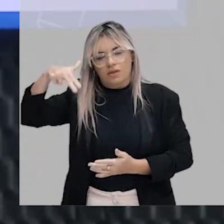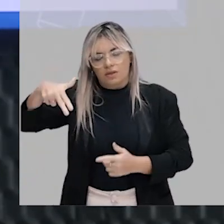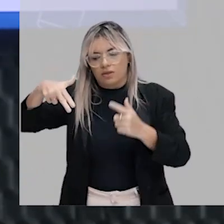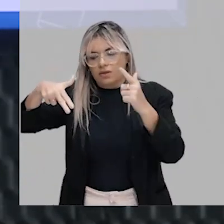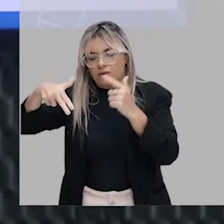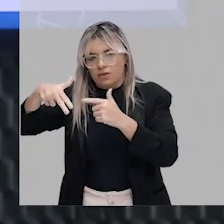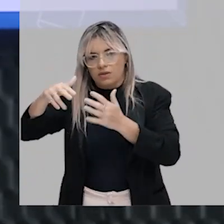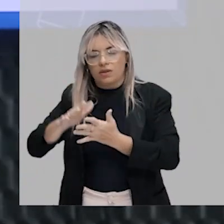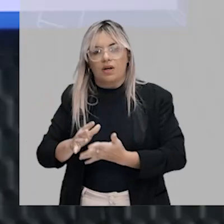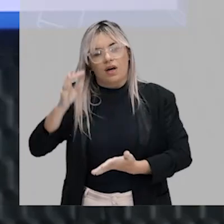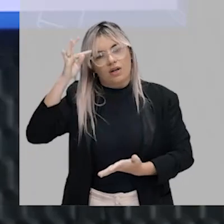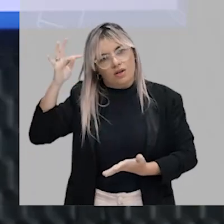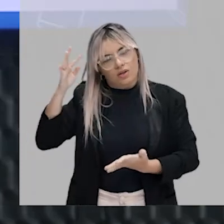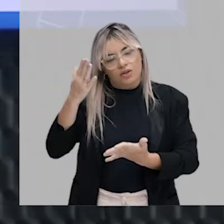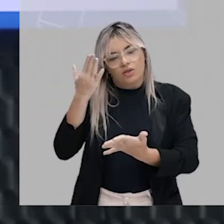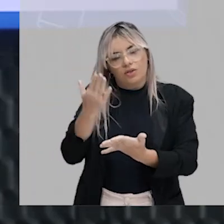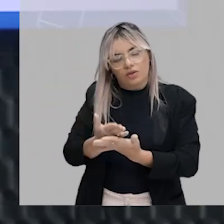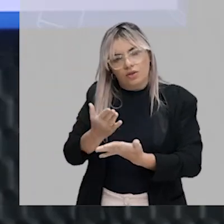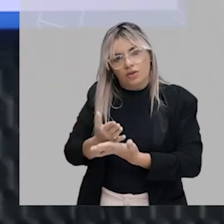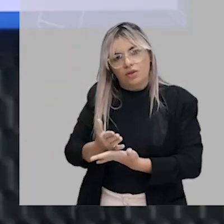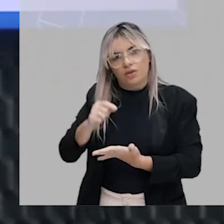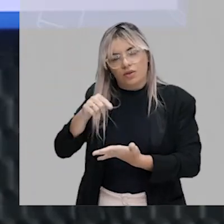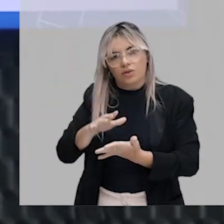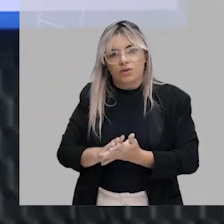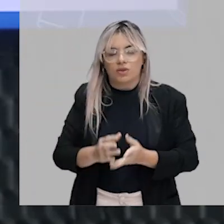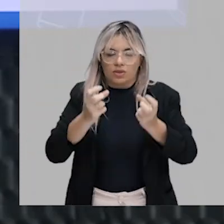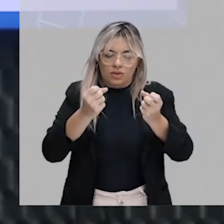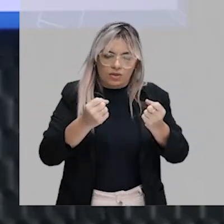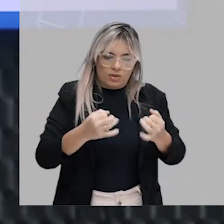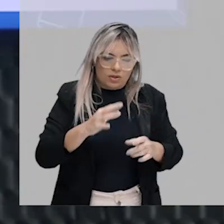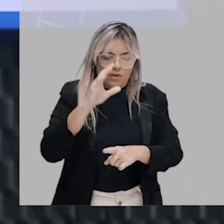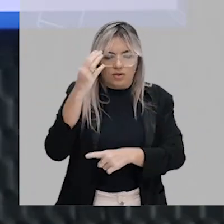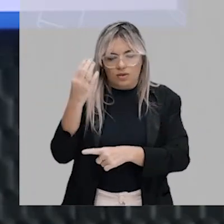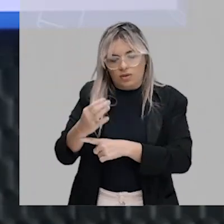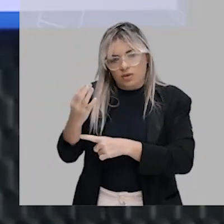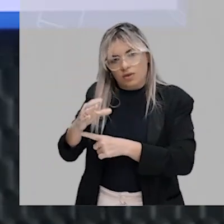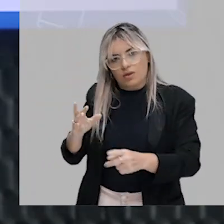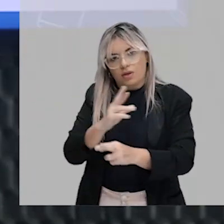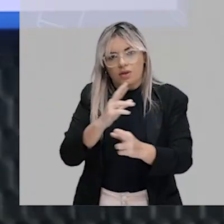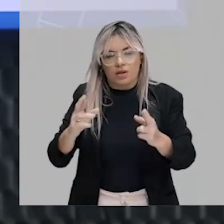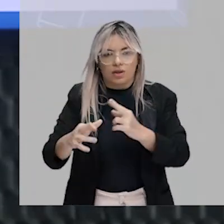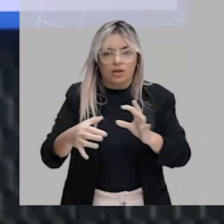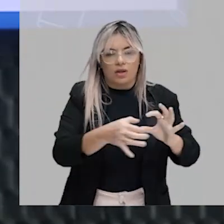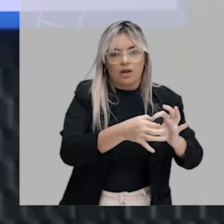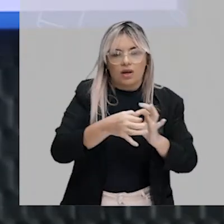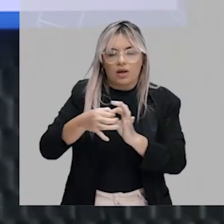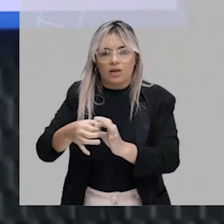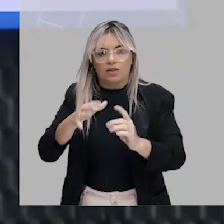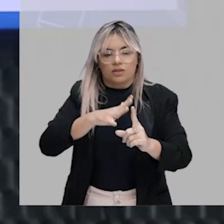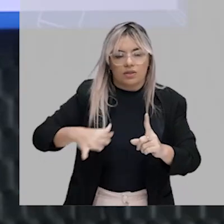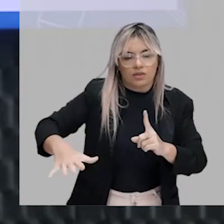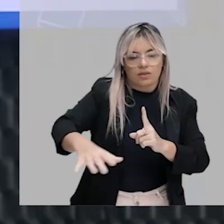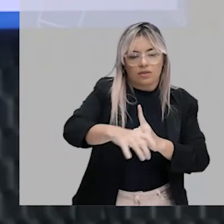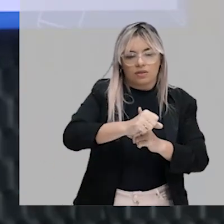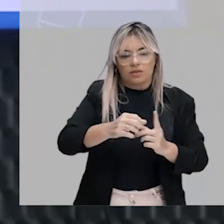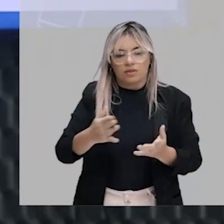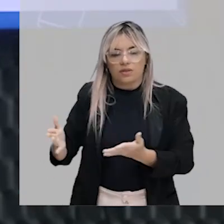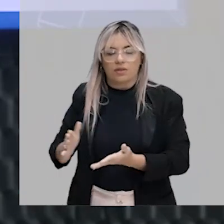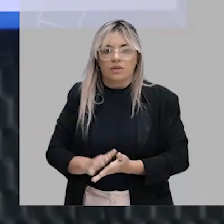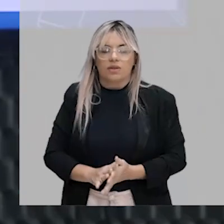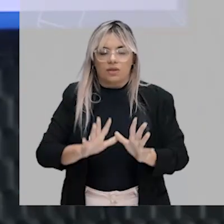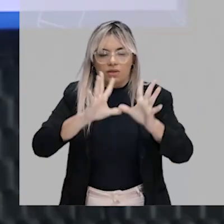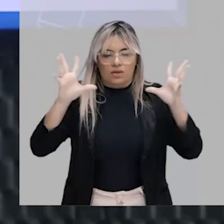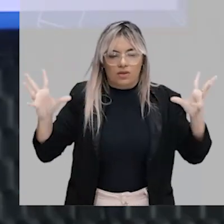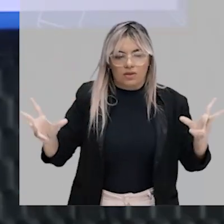essa pessoa que se propôs a isso, a criar uma ciência voltada às questões sociais. E para fechar, a gente vai tratar do